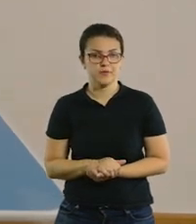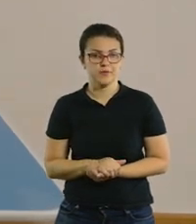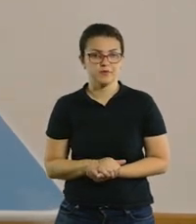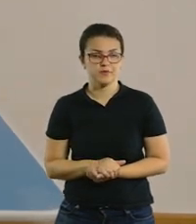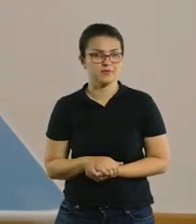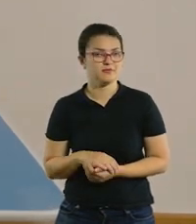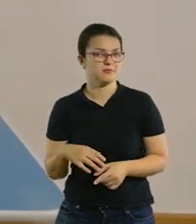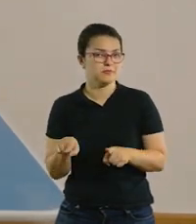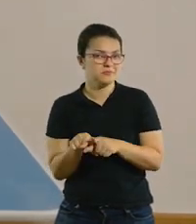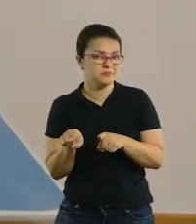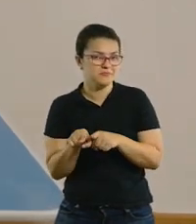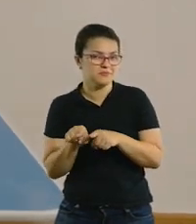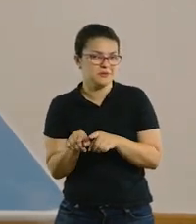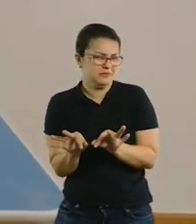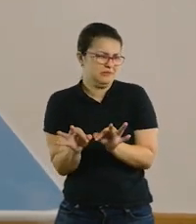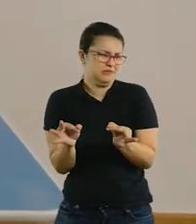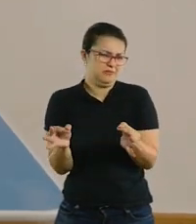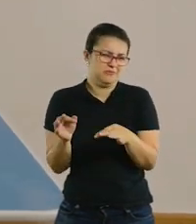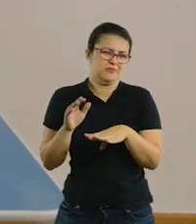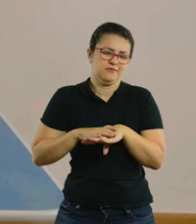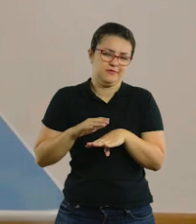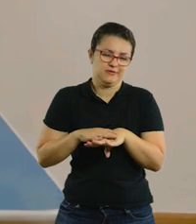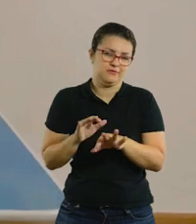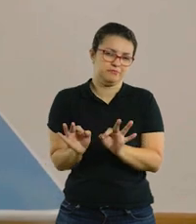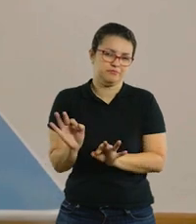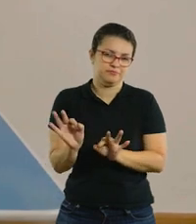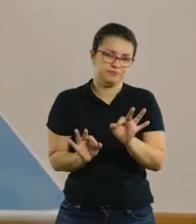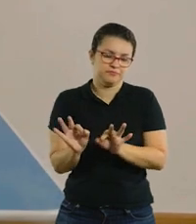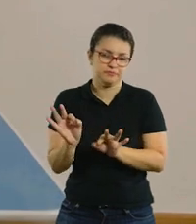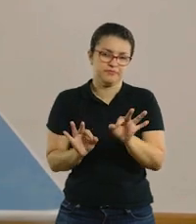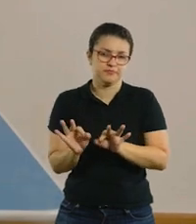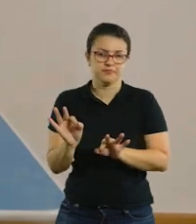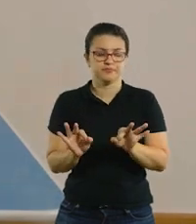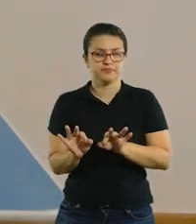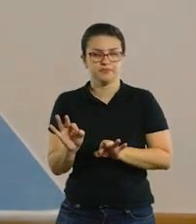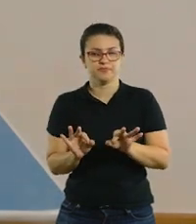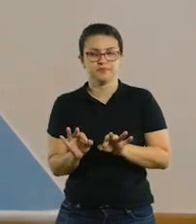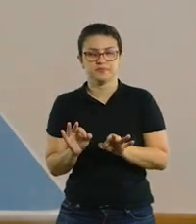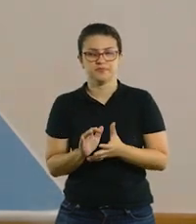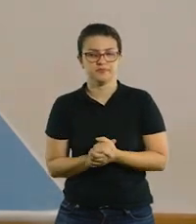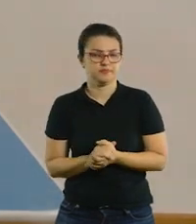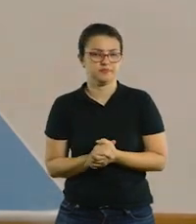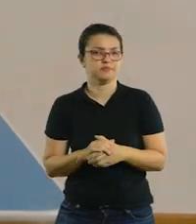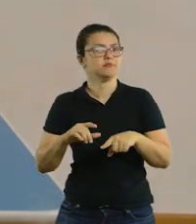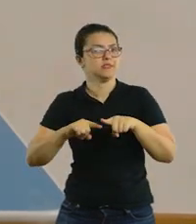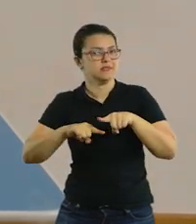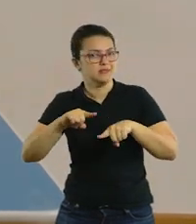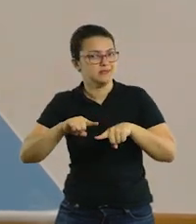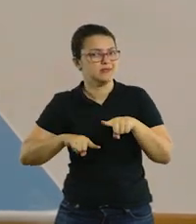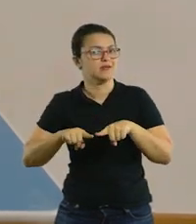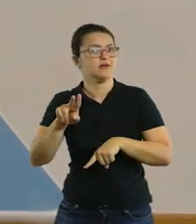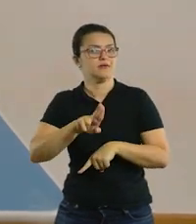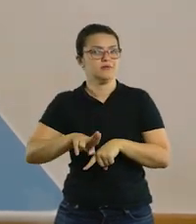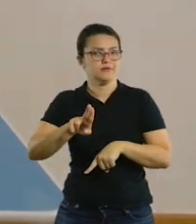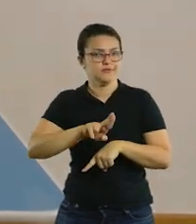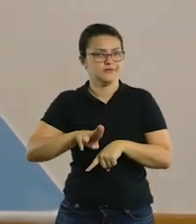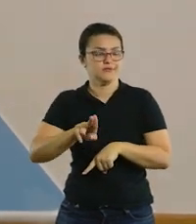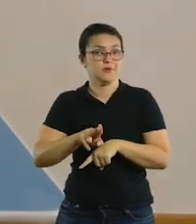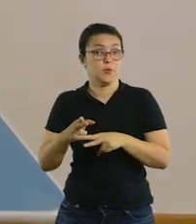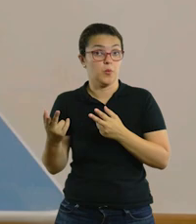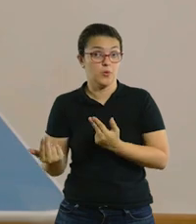animal marinho, bem simples e fácil de confeccionar a partir desse mesmo tipo de material que eu já apresentei para